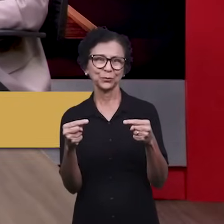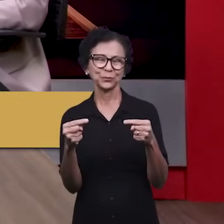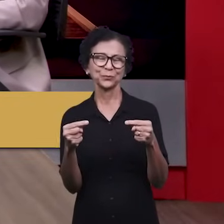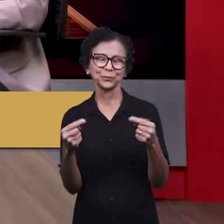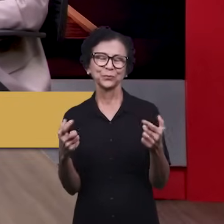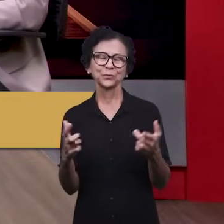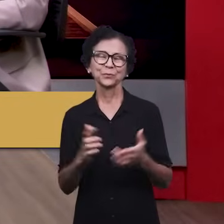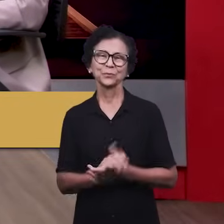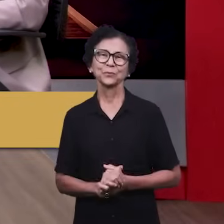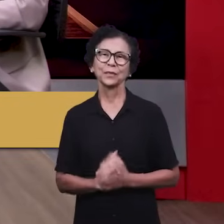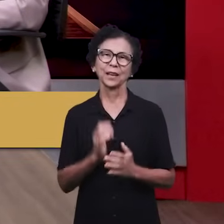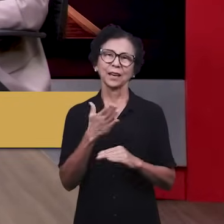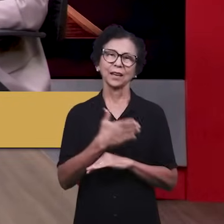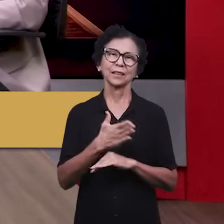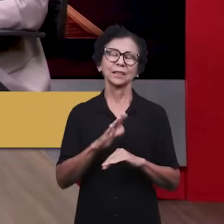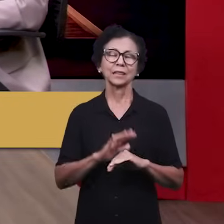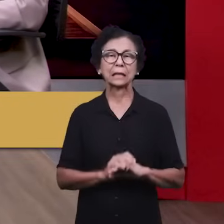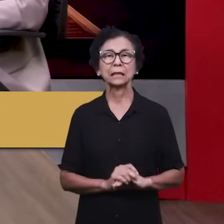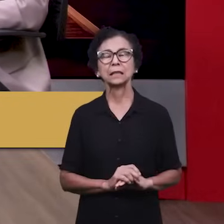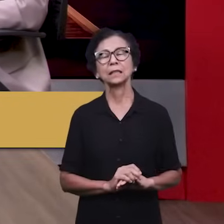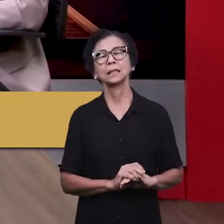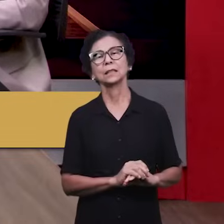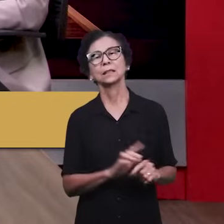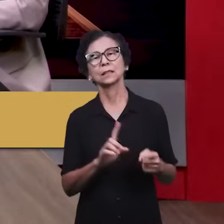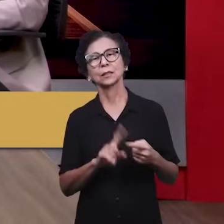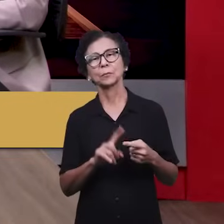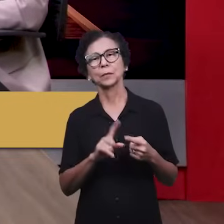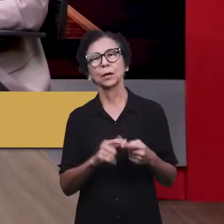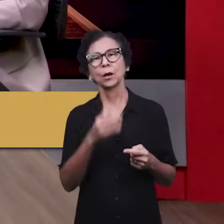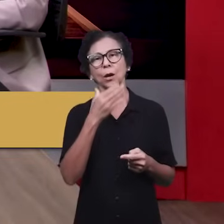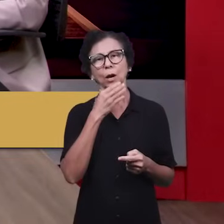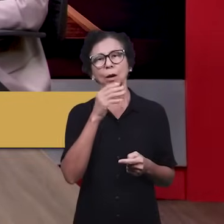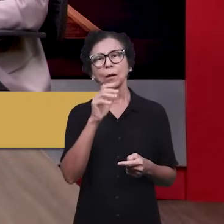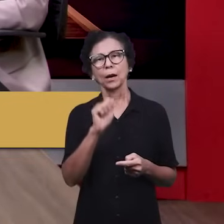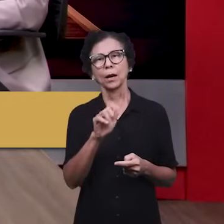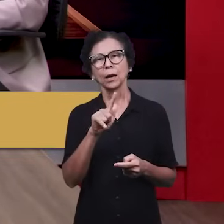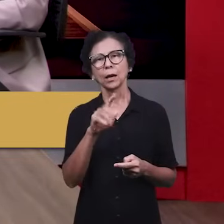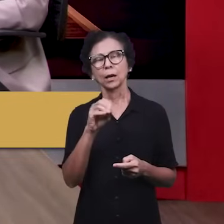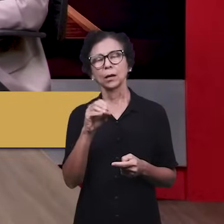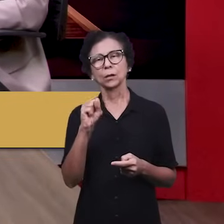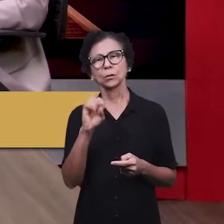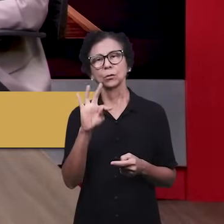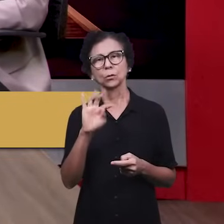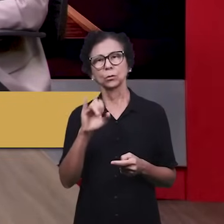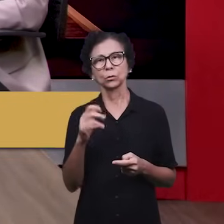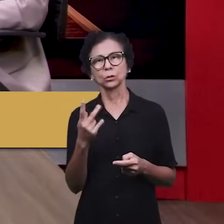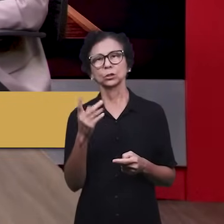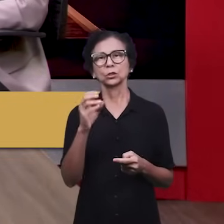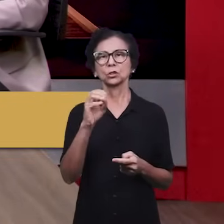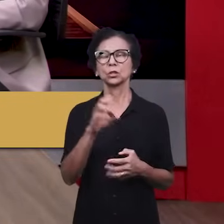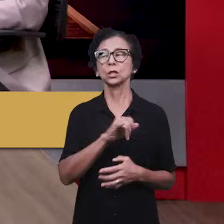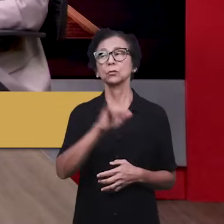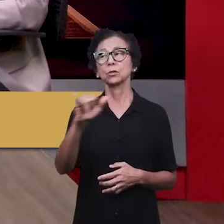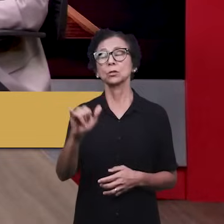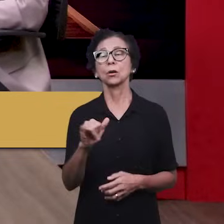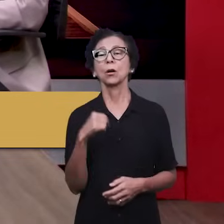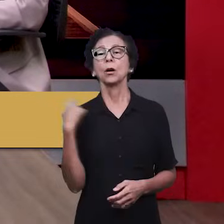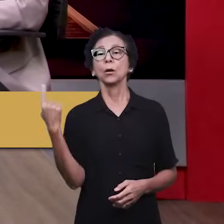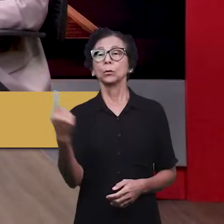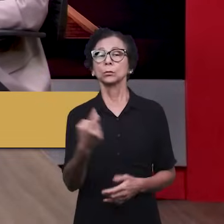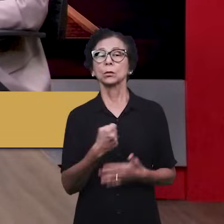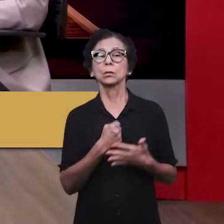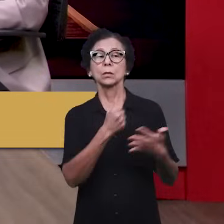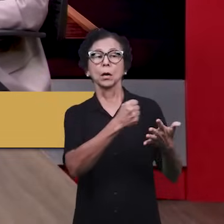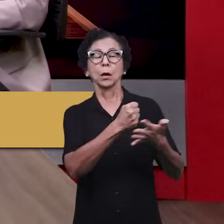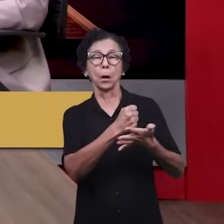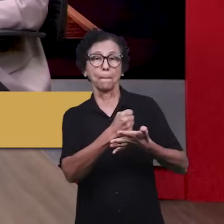Agostinho, nessa época, ele escreve A Cidade de Deus, dizendo, né, aos cristãos, olha, o nosso